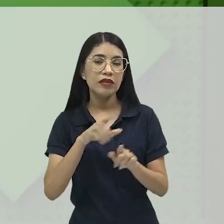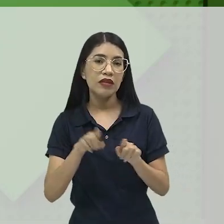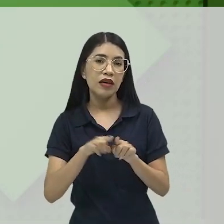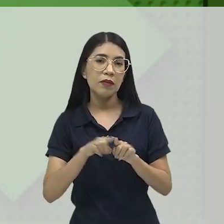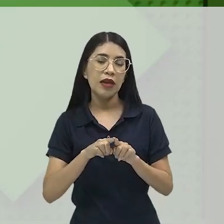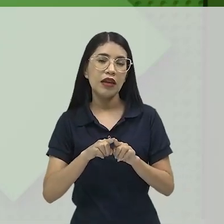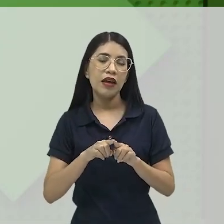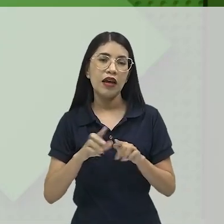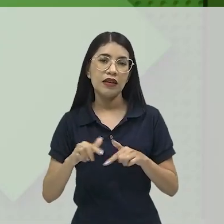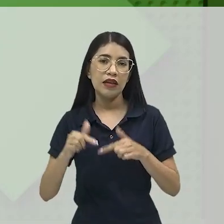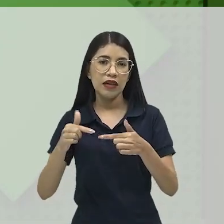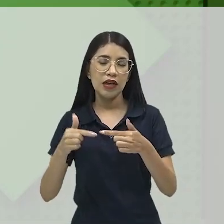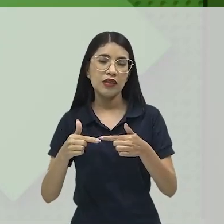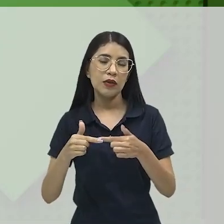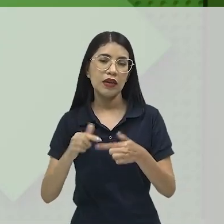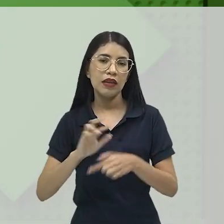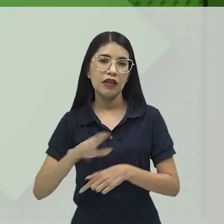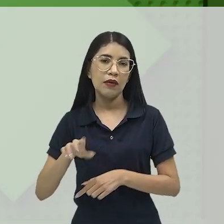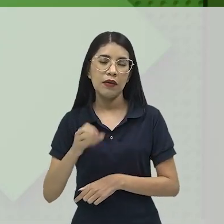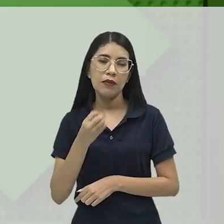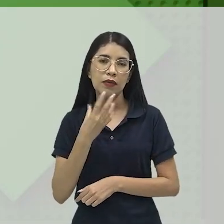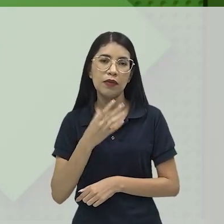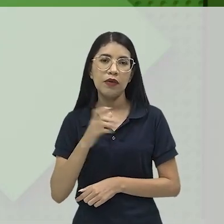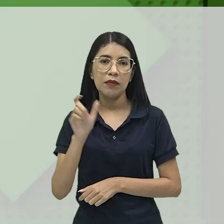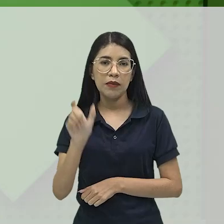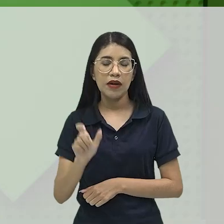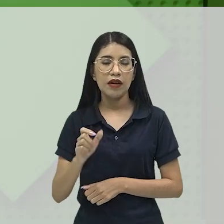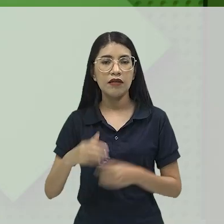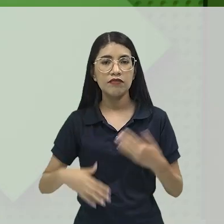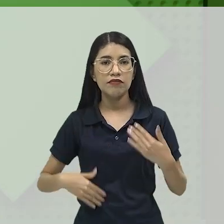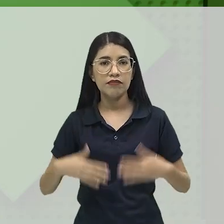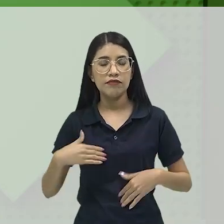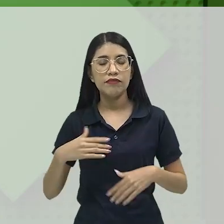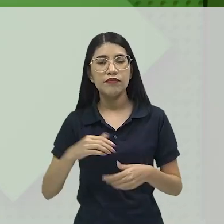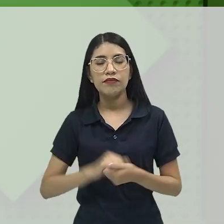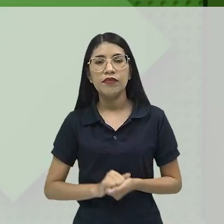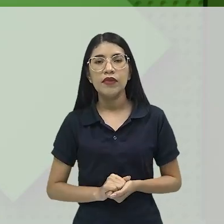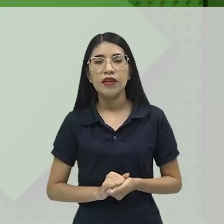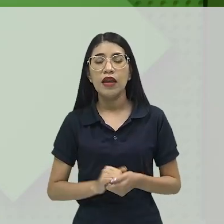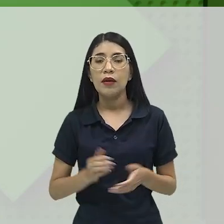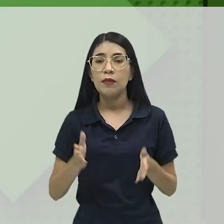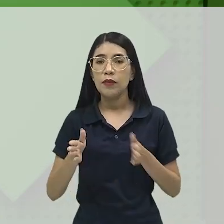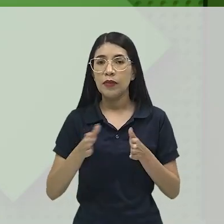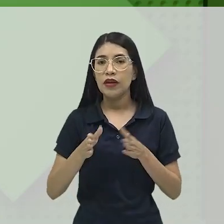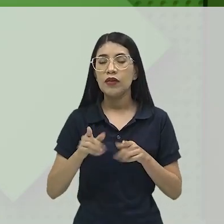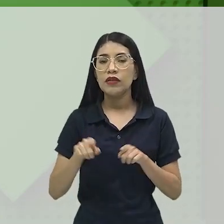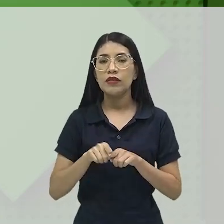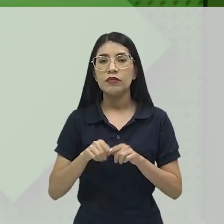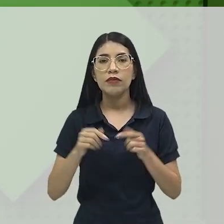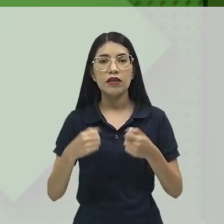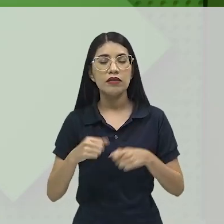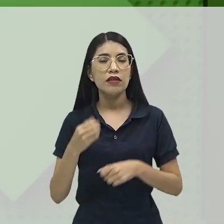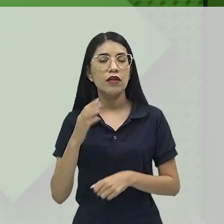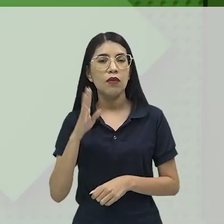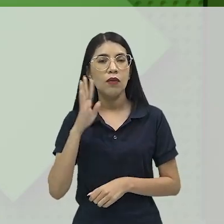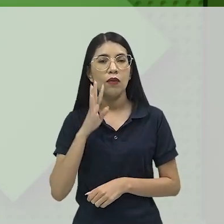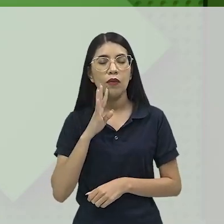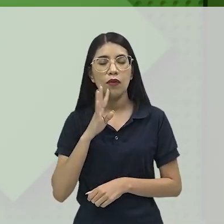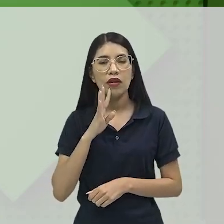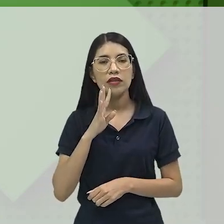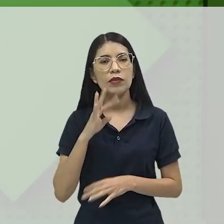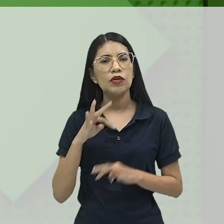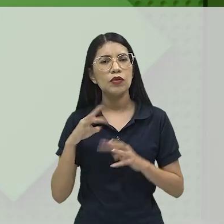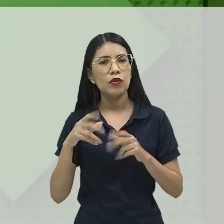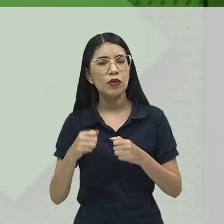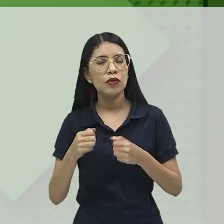tomar atitudes que não são seguras para ela própria, tá bom? Então, por isso que nesse momento a gente precisa usar todo o conhecimento, né, que a gente